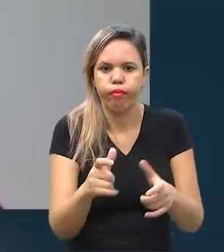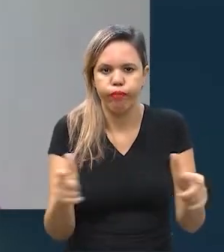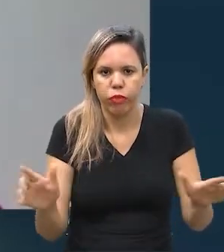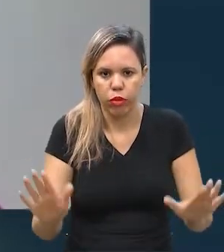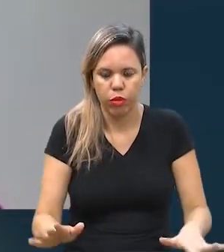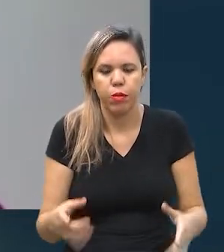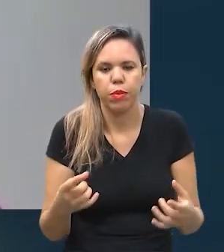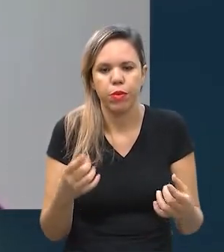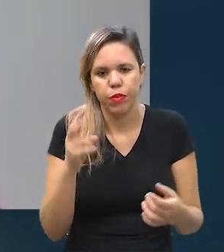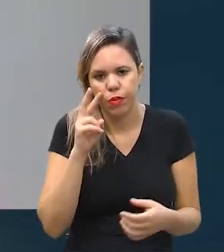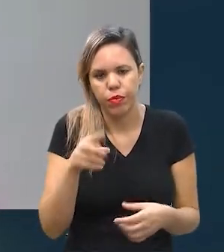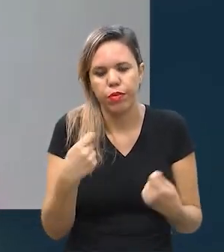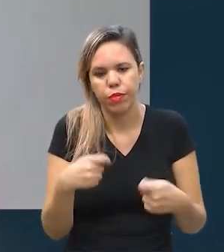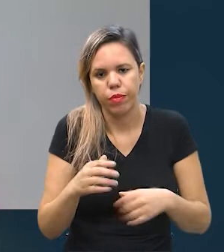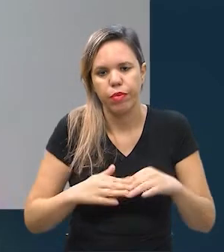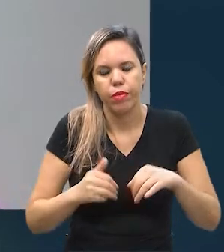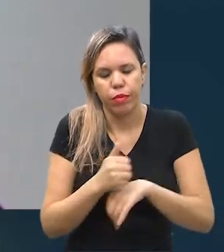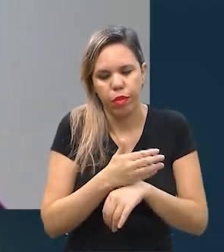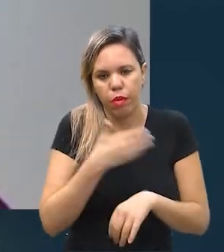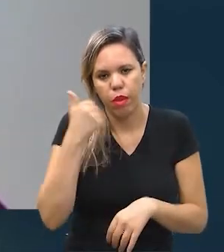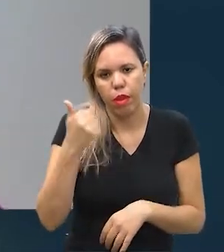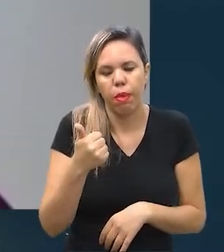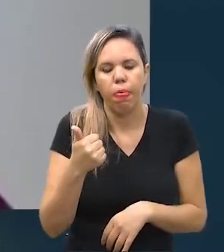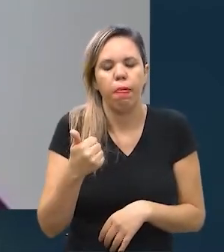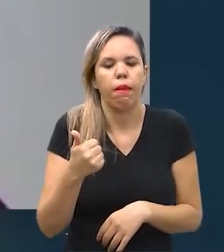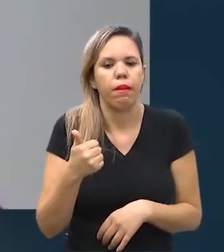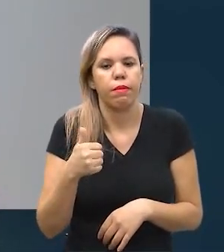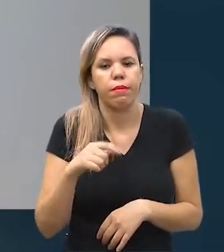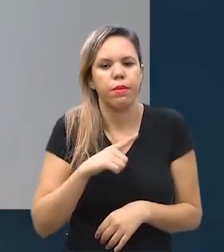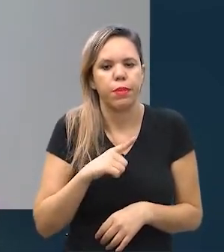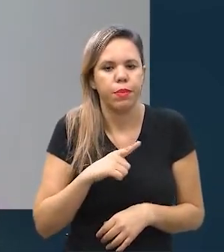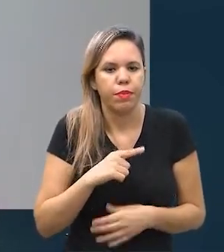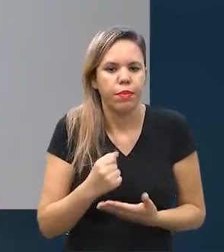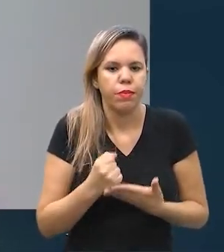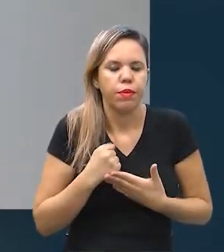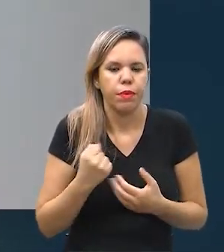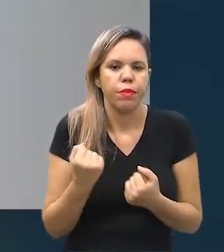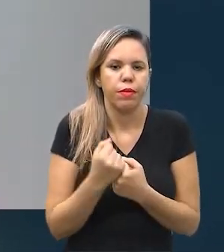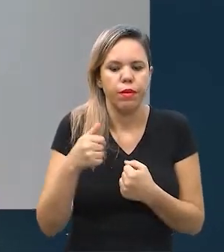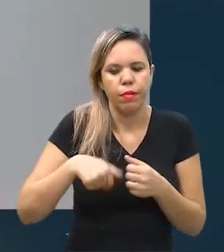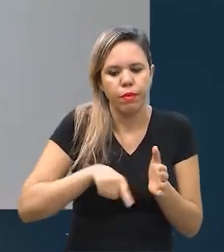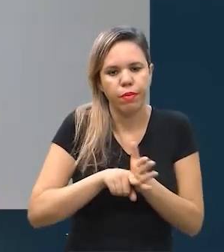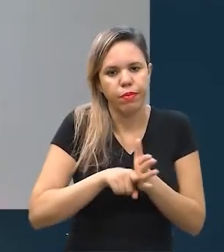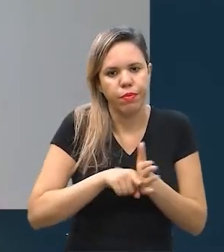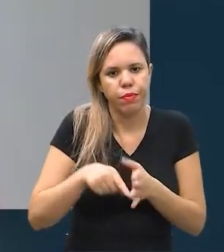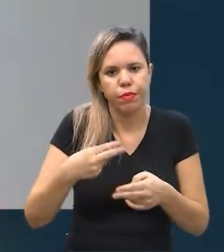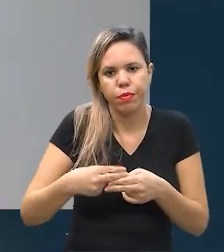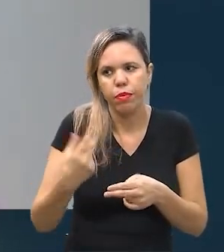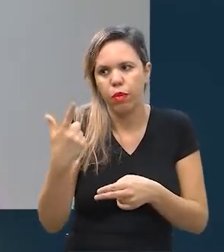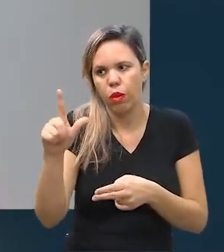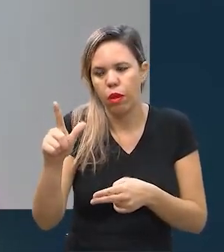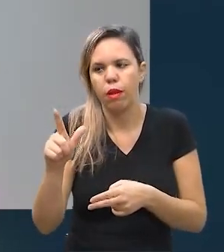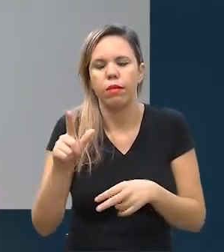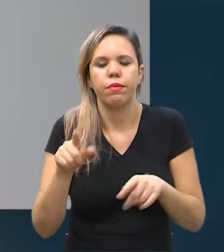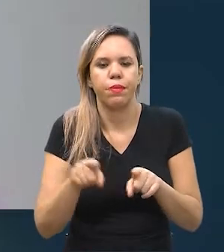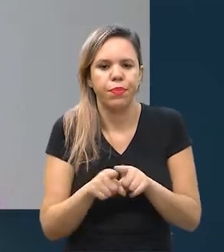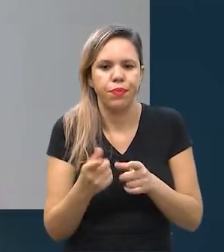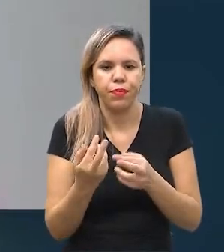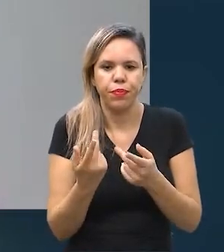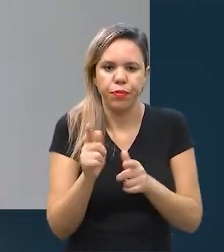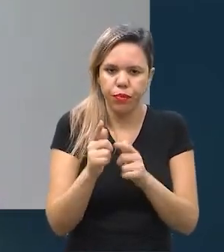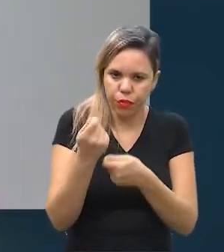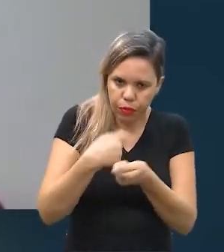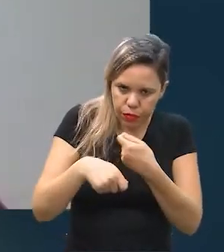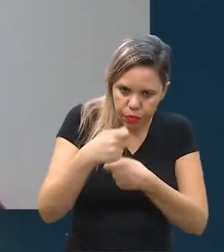vê a necessidade de se profissionalizar, buscar mais auxílio até com a gente mesmo, com o Senar, com outros parceiros, quanto à gestão